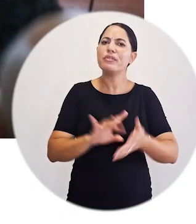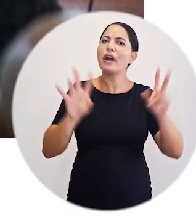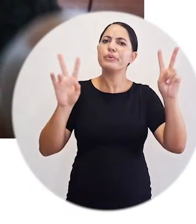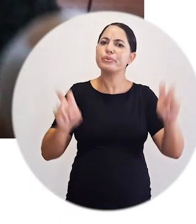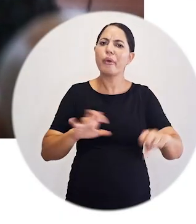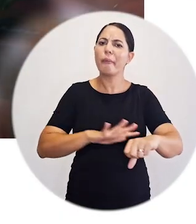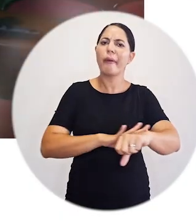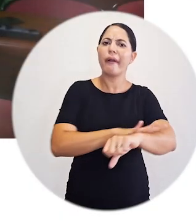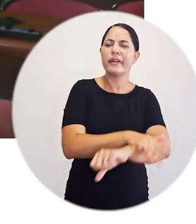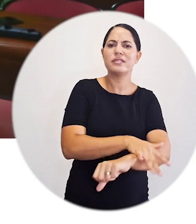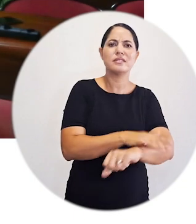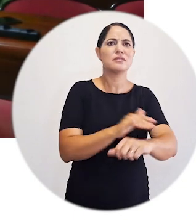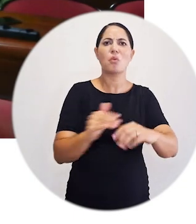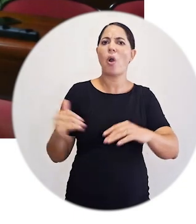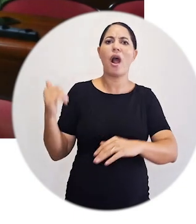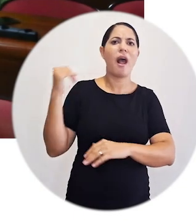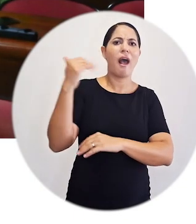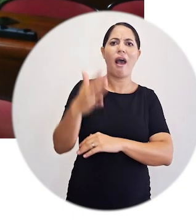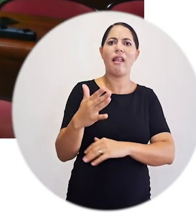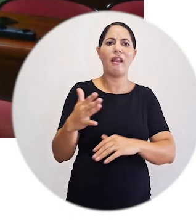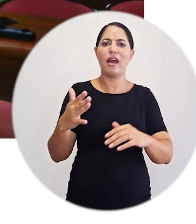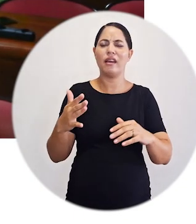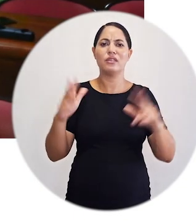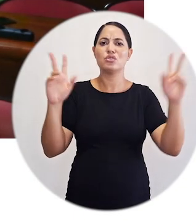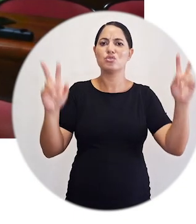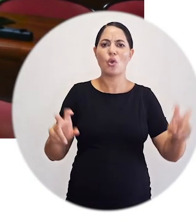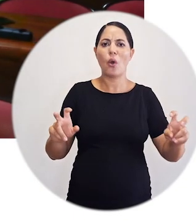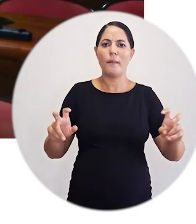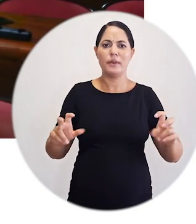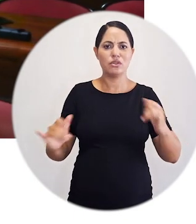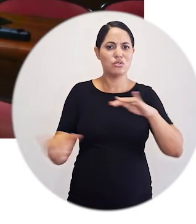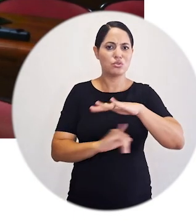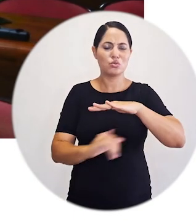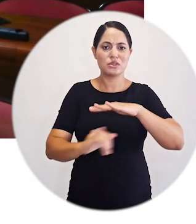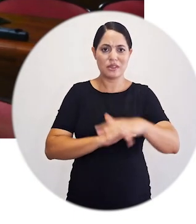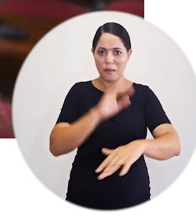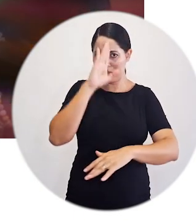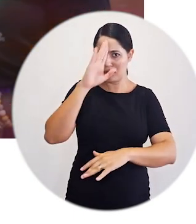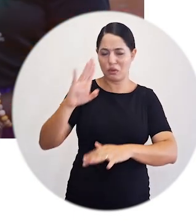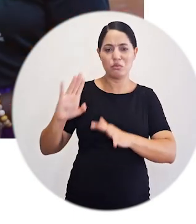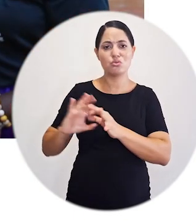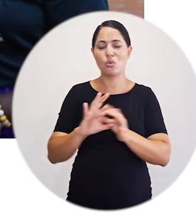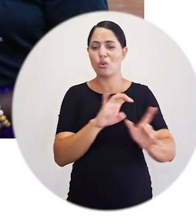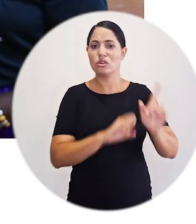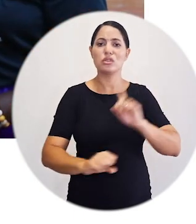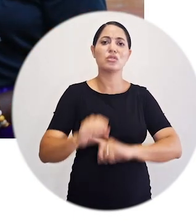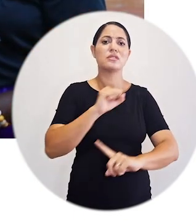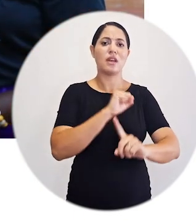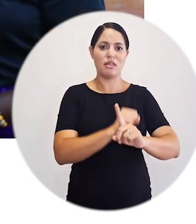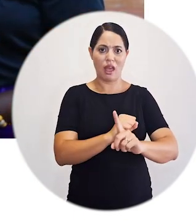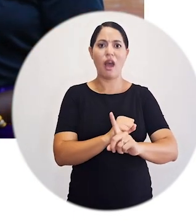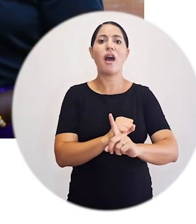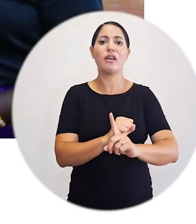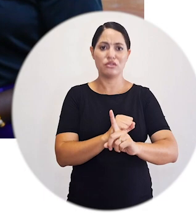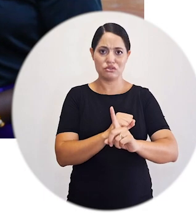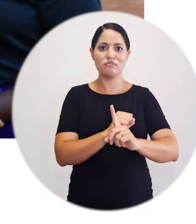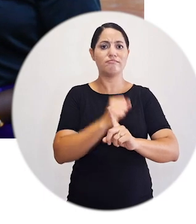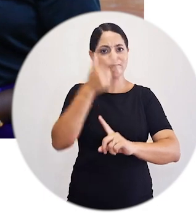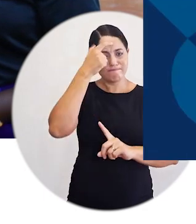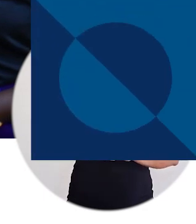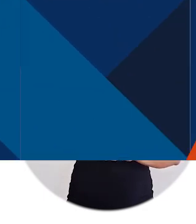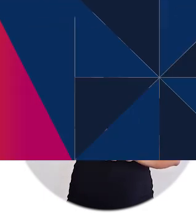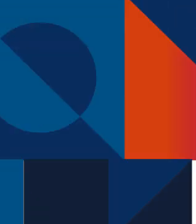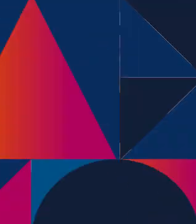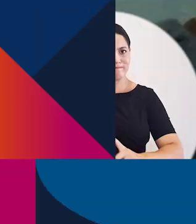que a pauta antirracista avance para além das instituições e vença, sobretudo, a sociedade?